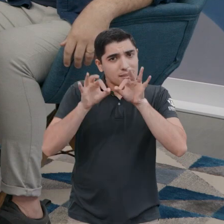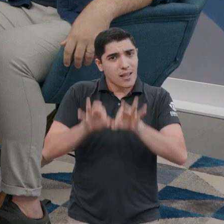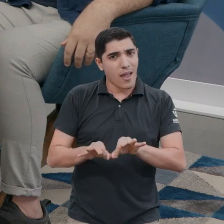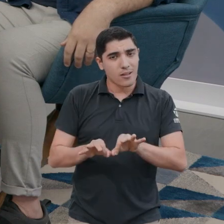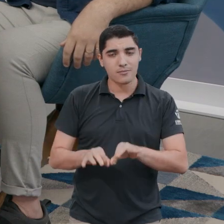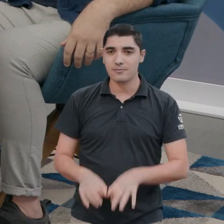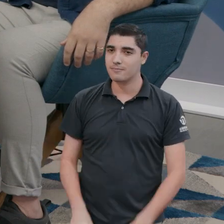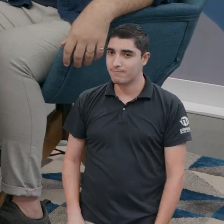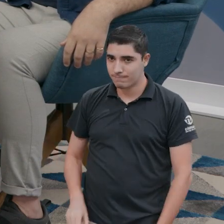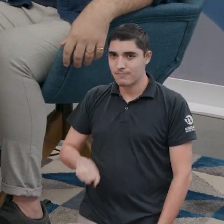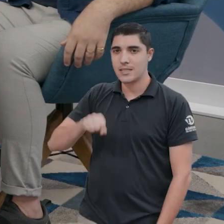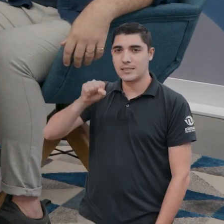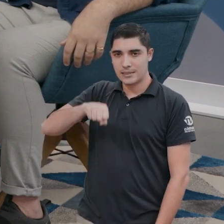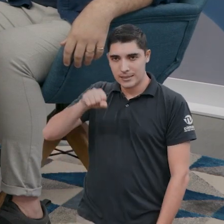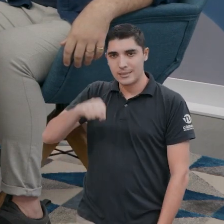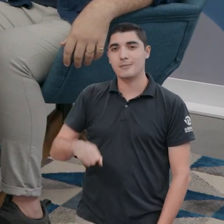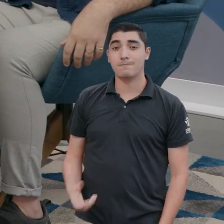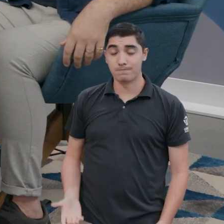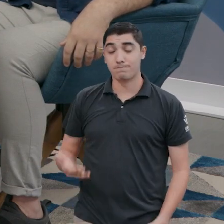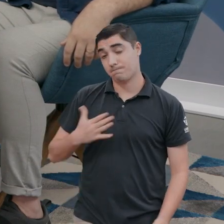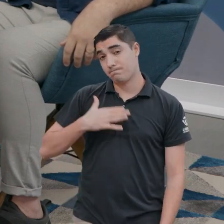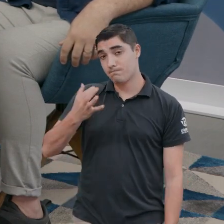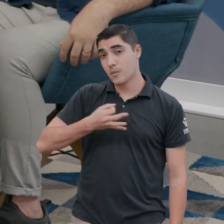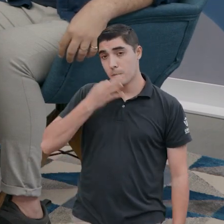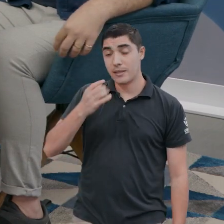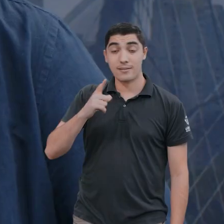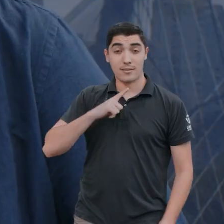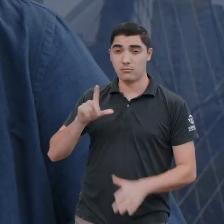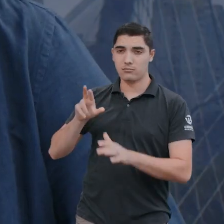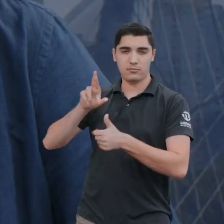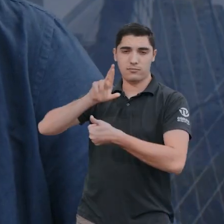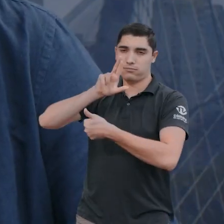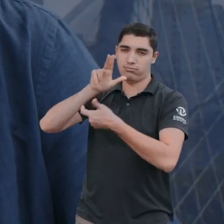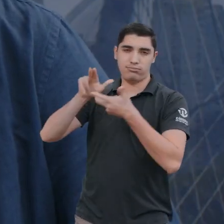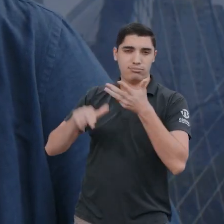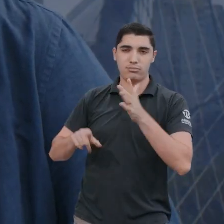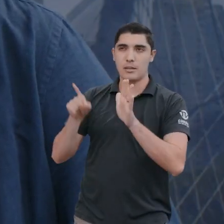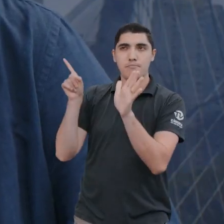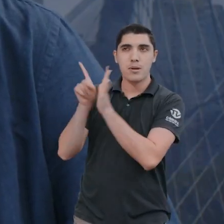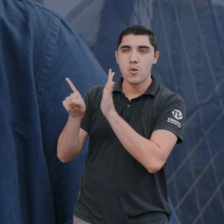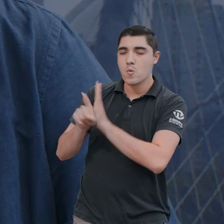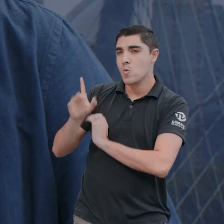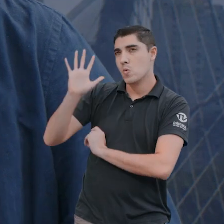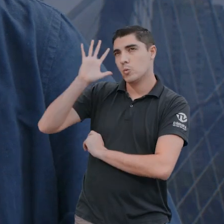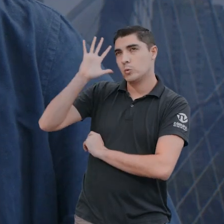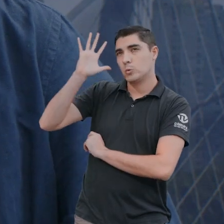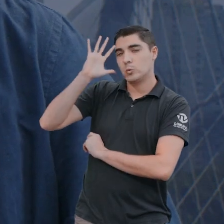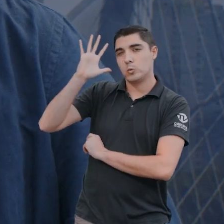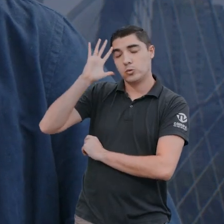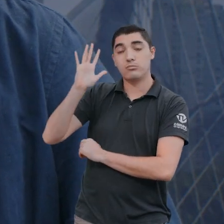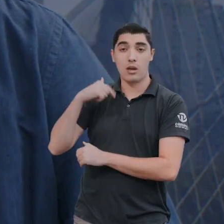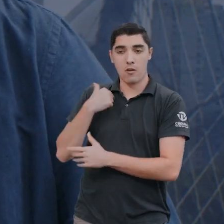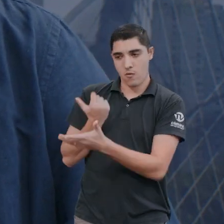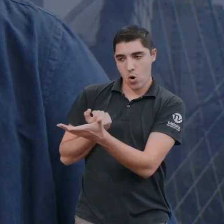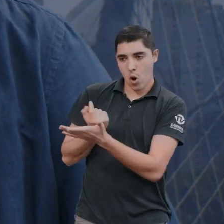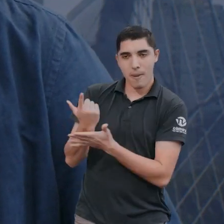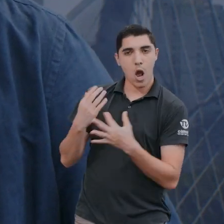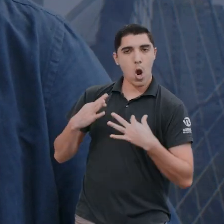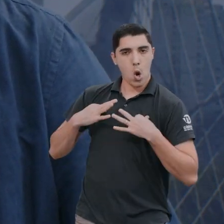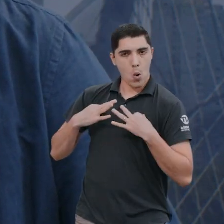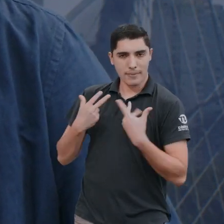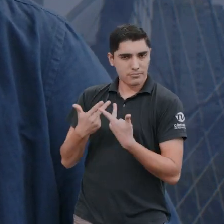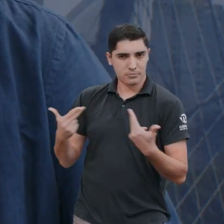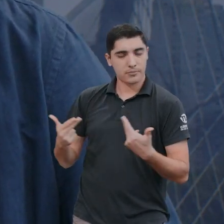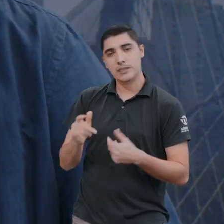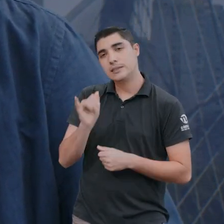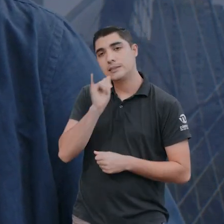versáteis, né? Sim. Exatamente. Eu acho que existem muitas perguntas que a gente pode fazer quando a gente vai comprar uma